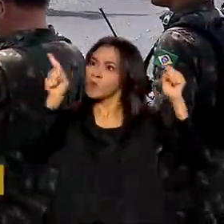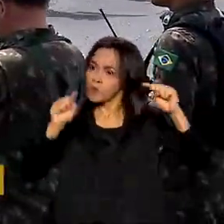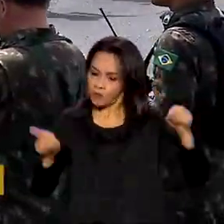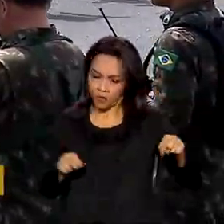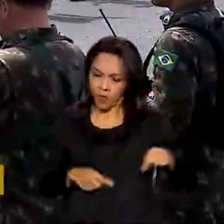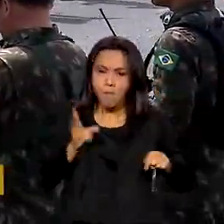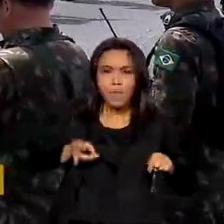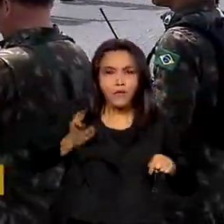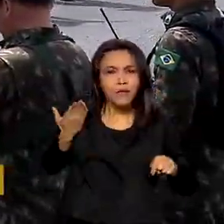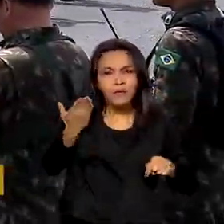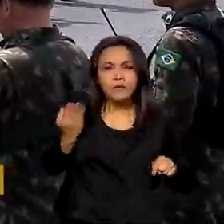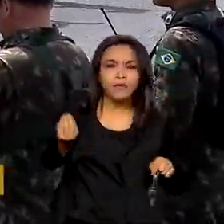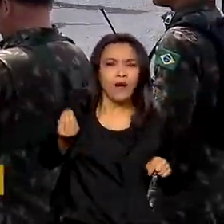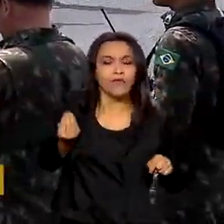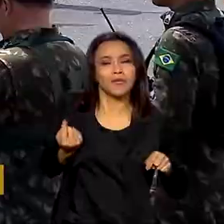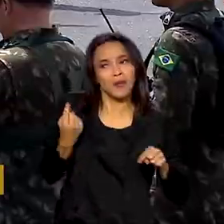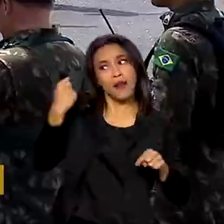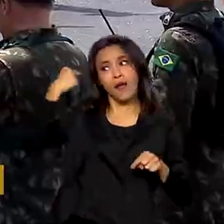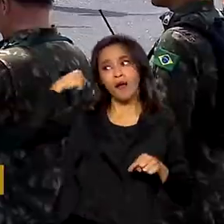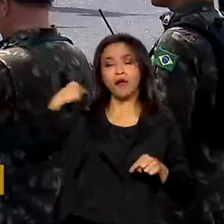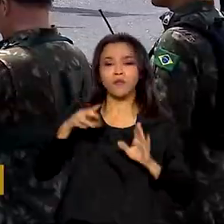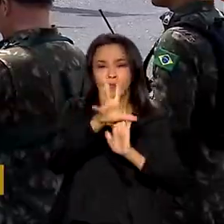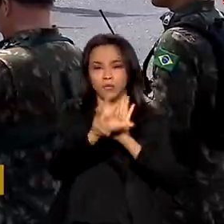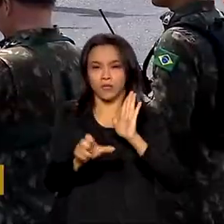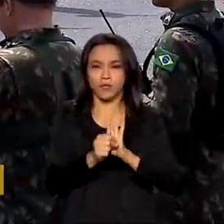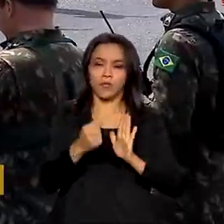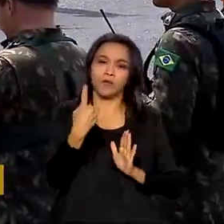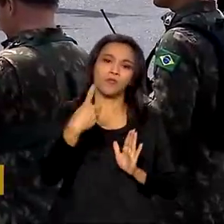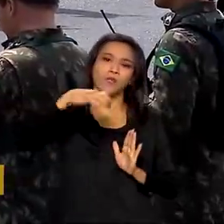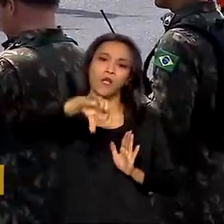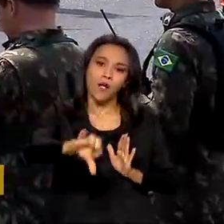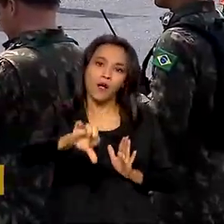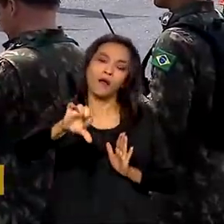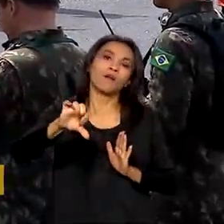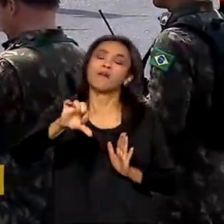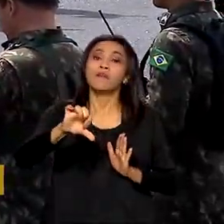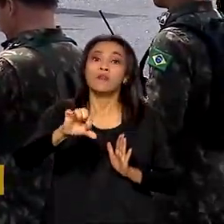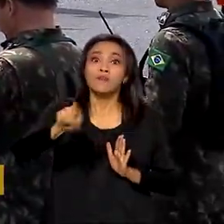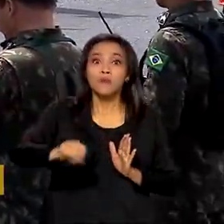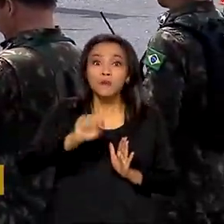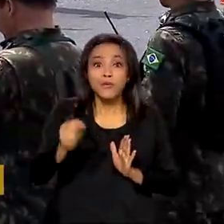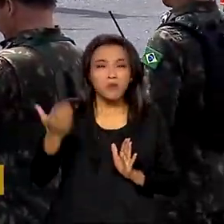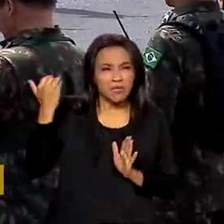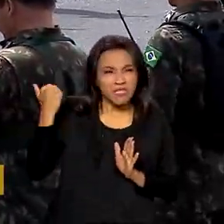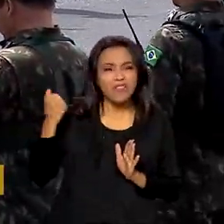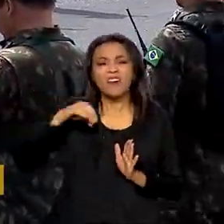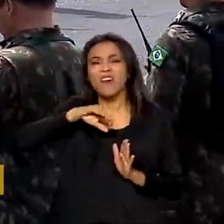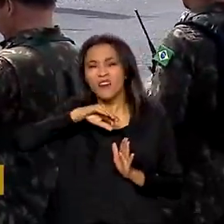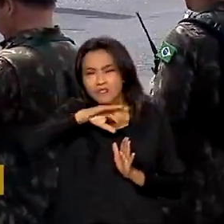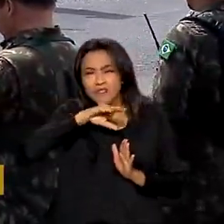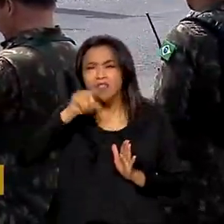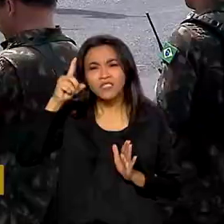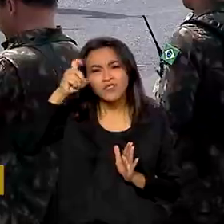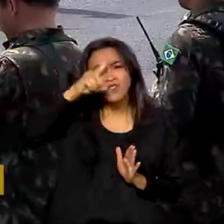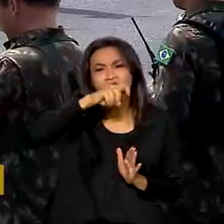século XIX, a ligação terrestre entre as províncias era muito precária. Então,